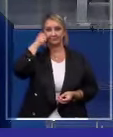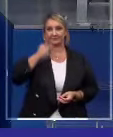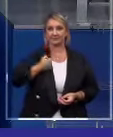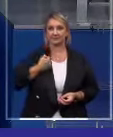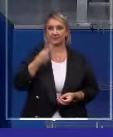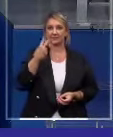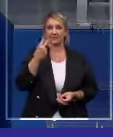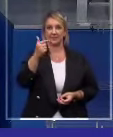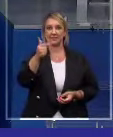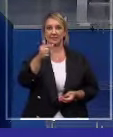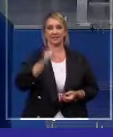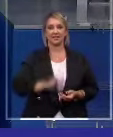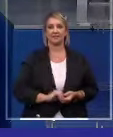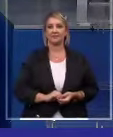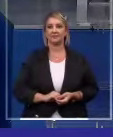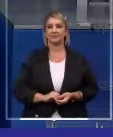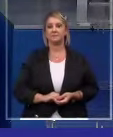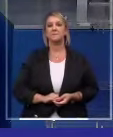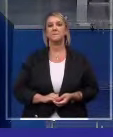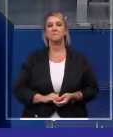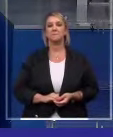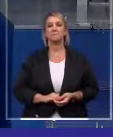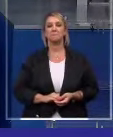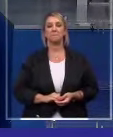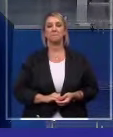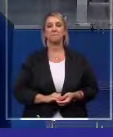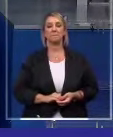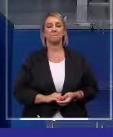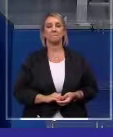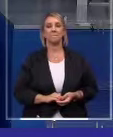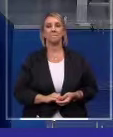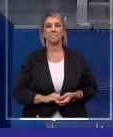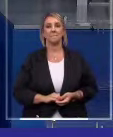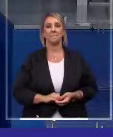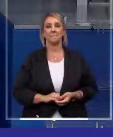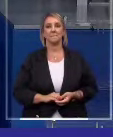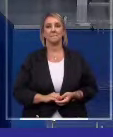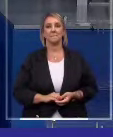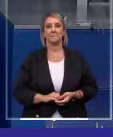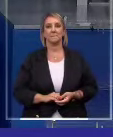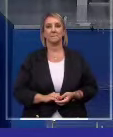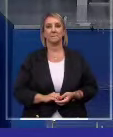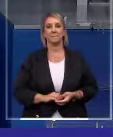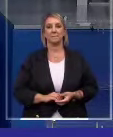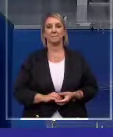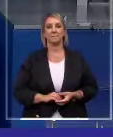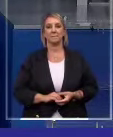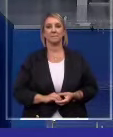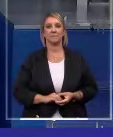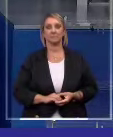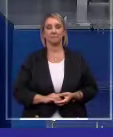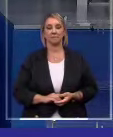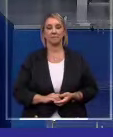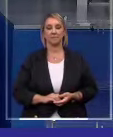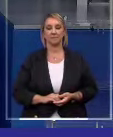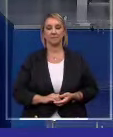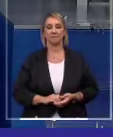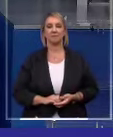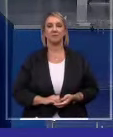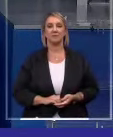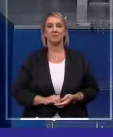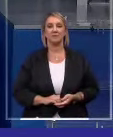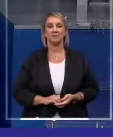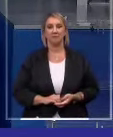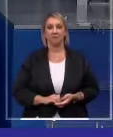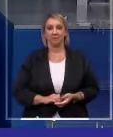número 27. Bola preta número 27, primeira dezena das 5 sorteadas no concurso 5.166 da quina desta